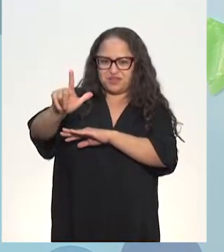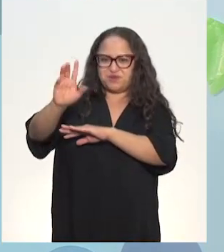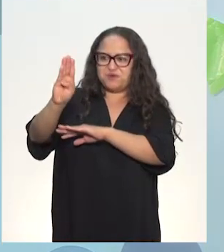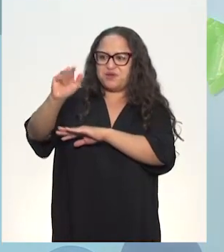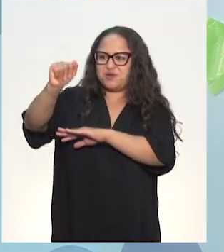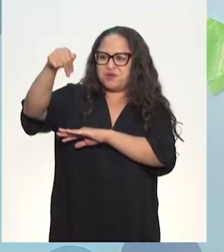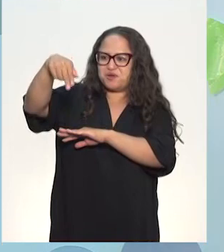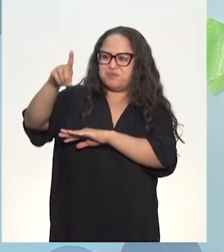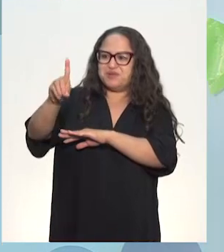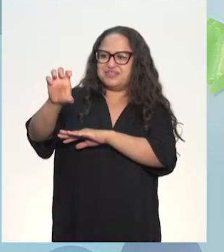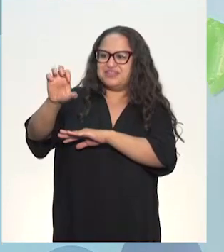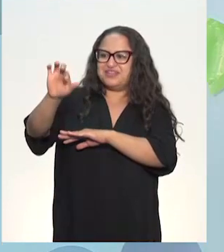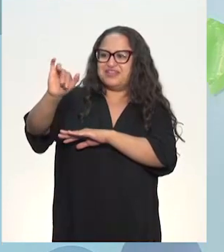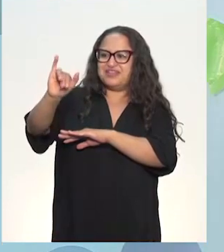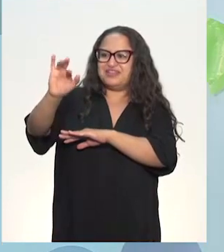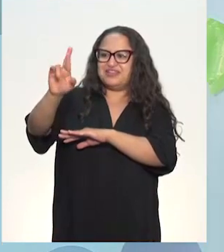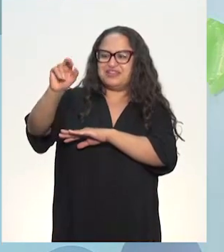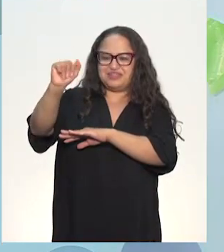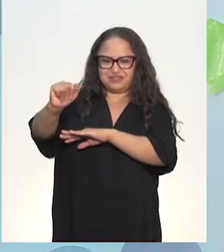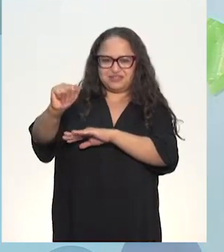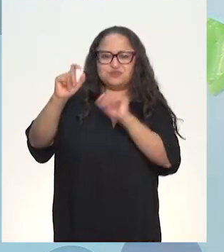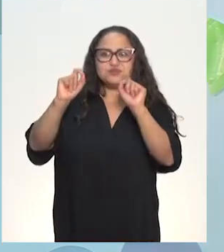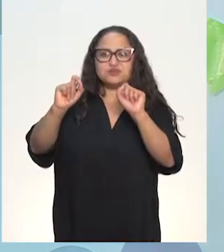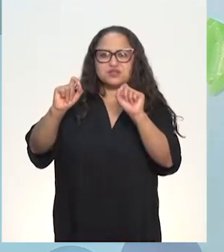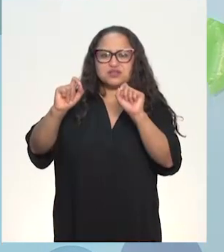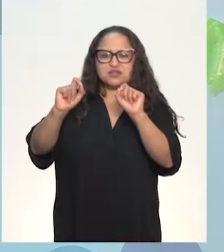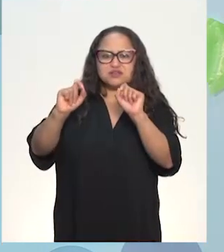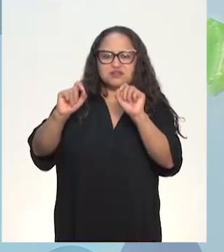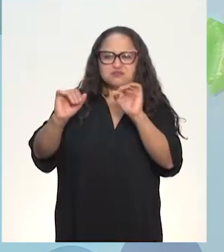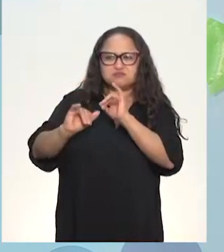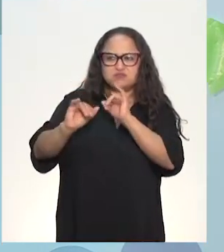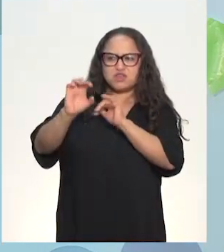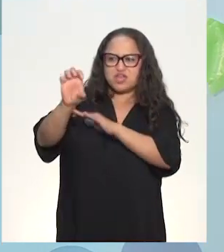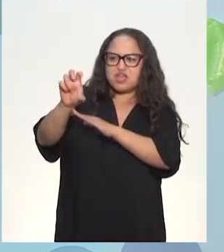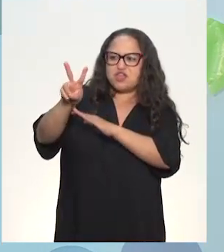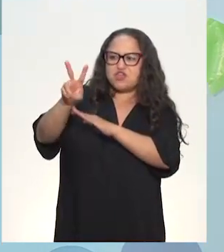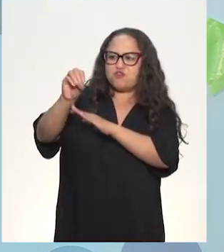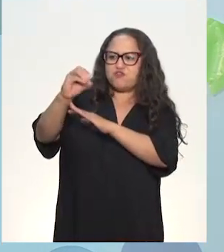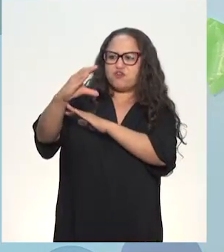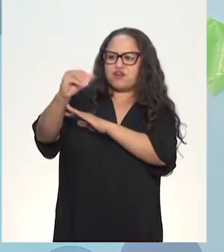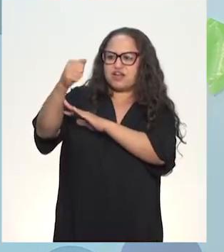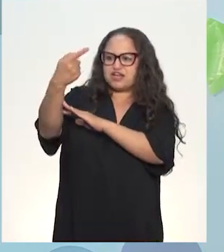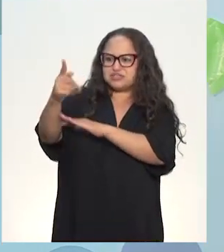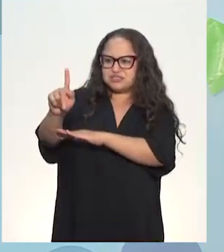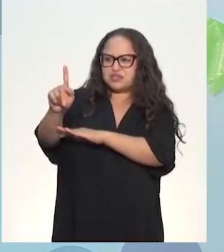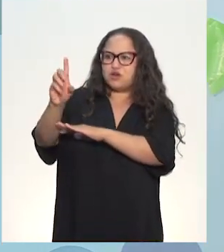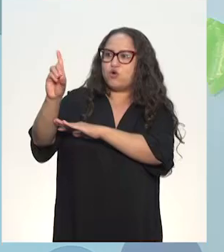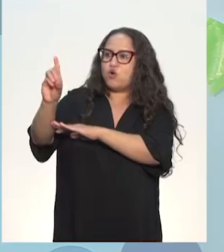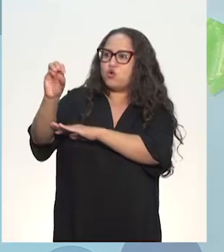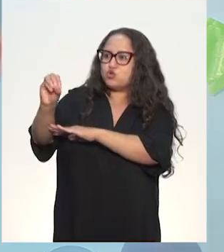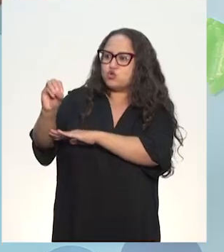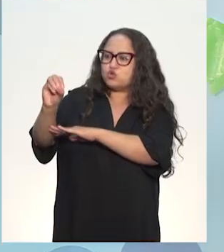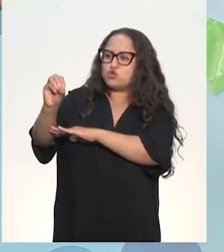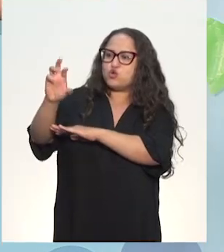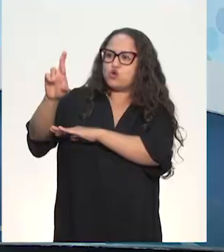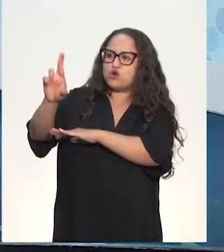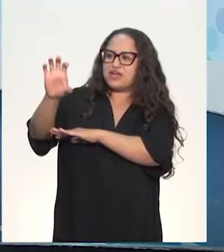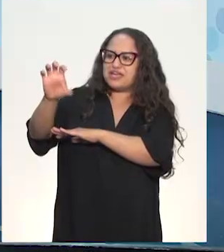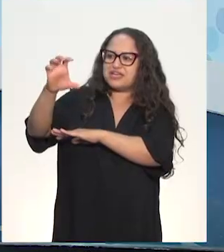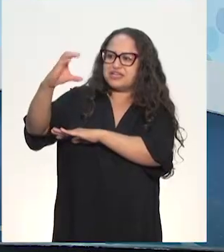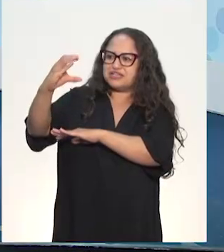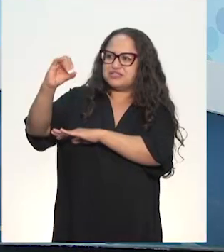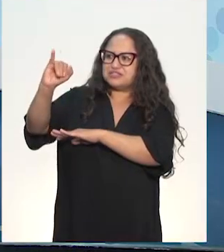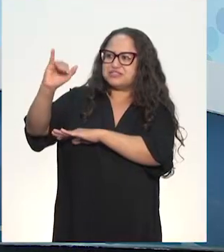confundi agora, estou arrumando. Evocação do Recife, de Manuel Bandeira. Anotou? Anota, vai cair na prova. Eu só queria... Anota você também. Você